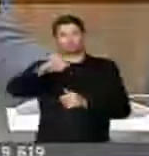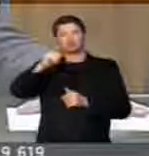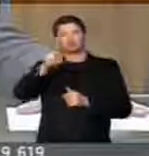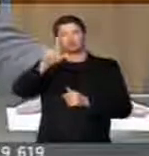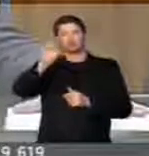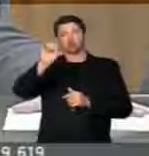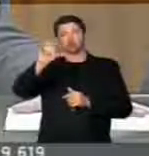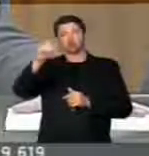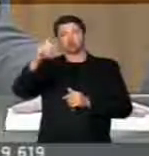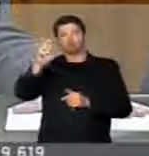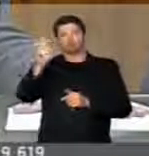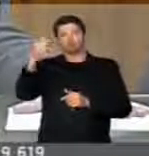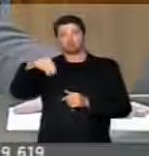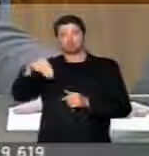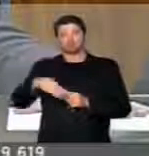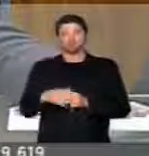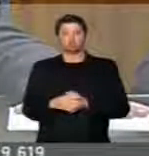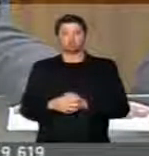um minuto.